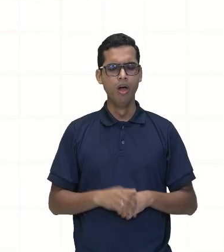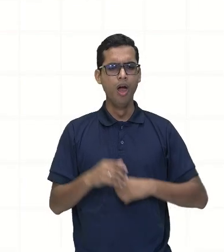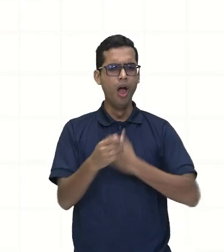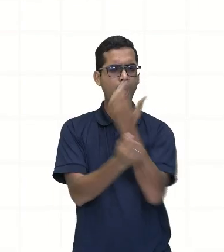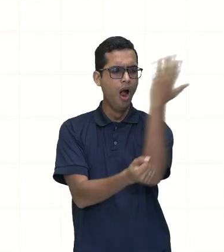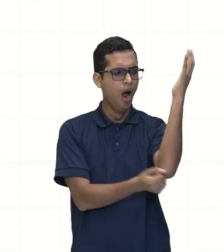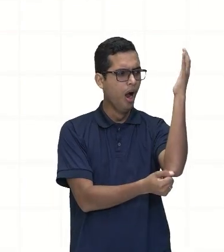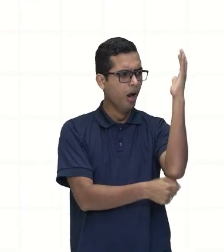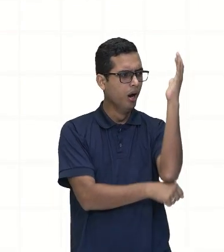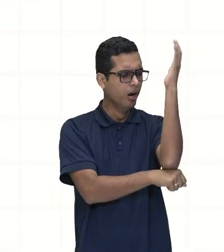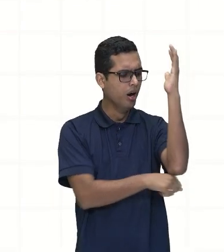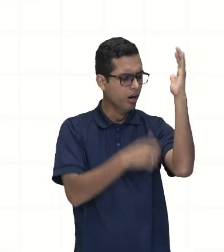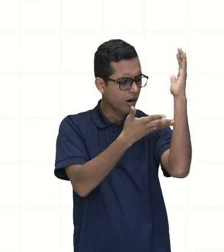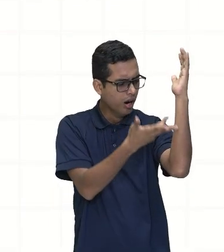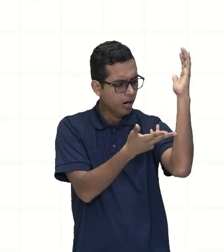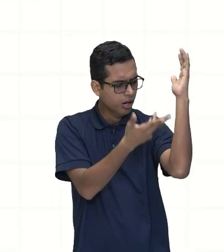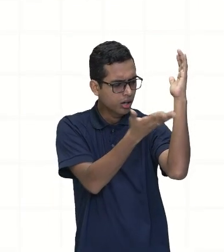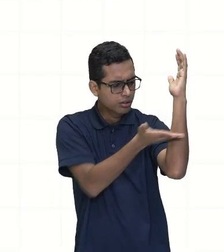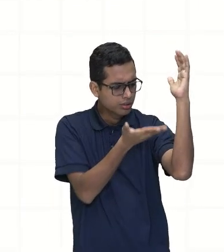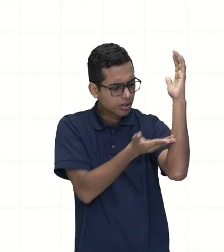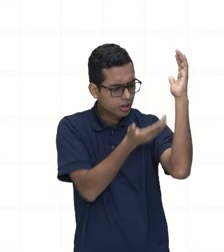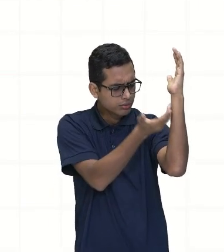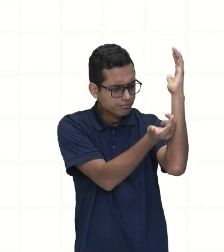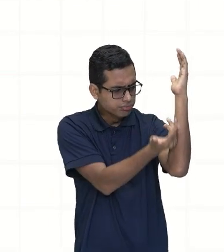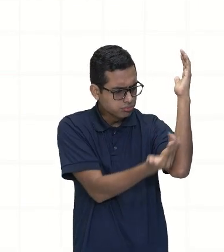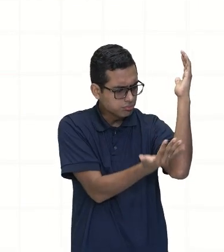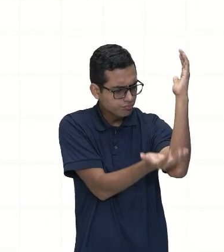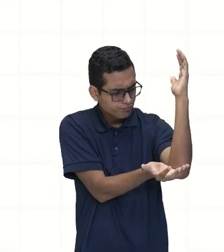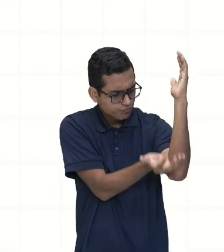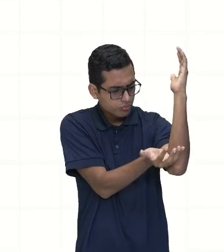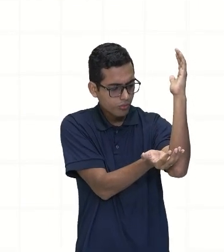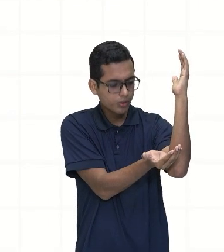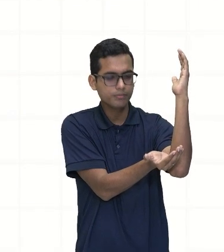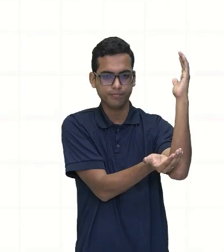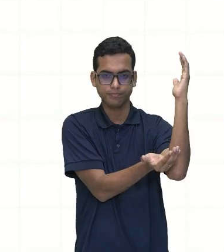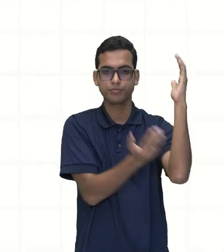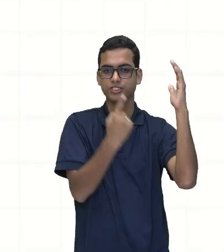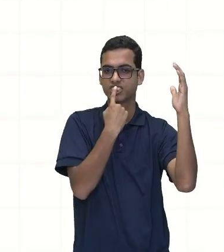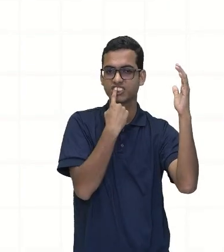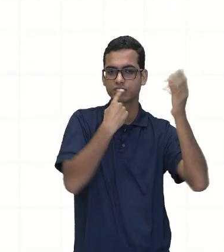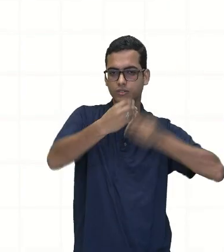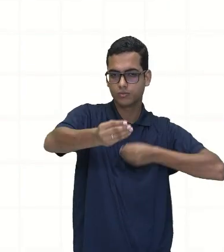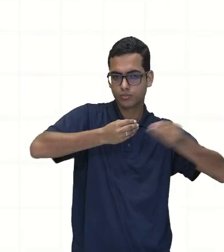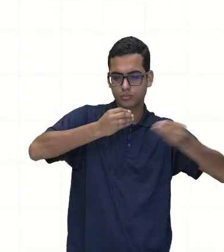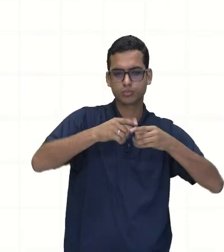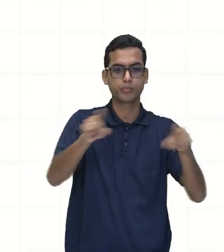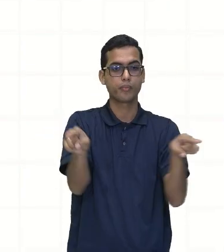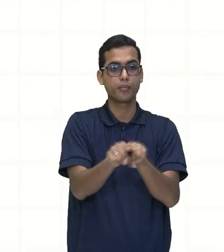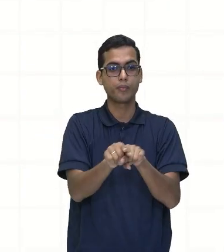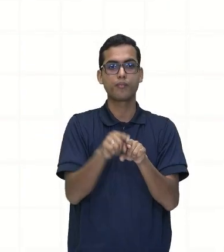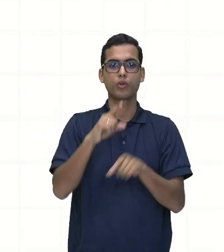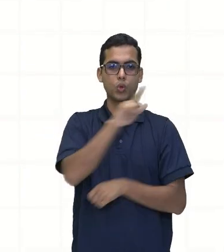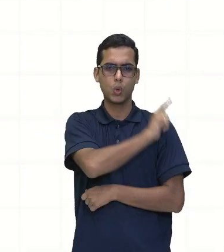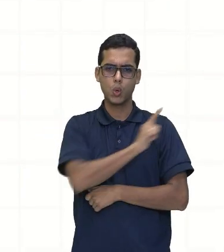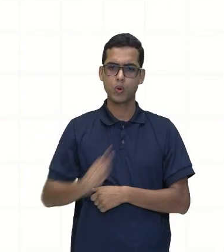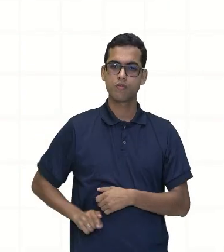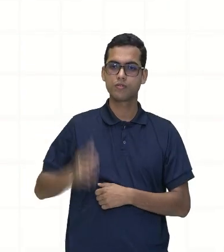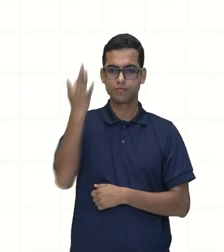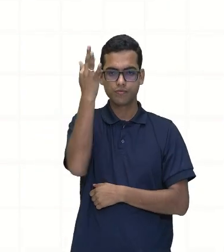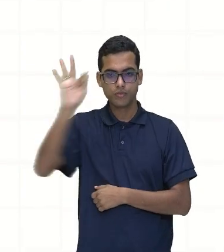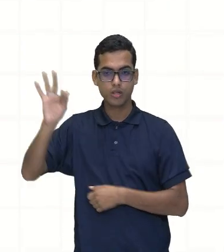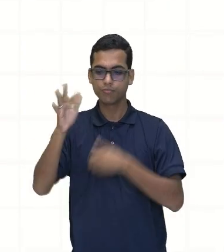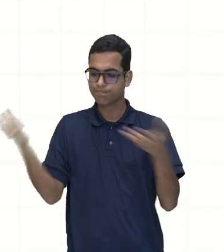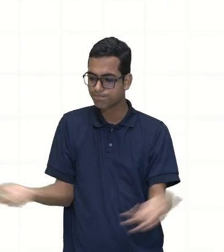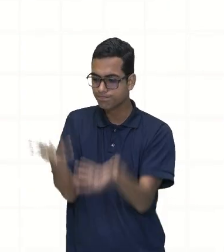da borracha. E aí nós temos que o governo federal, né, ele incentivou essa migração aí durante esse período da borracha